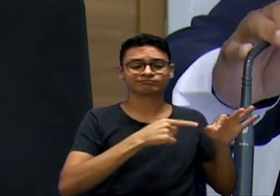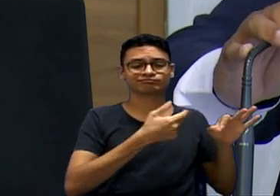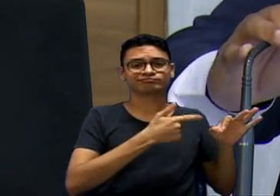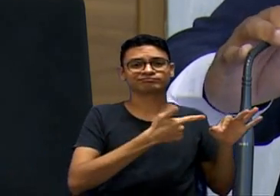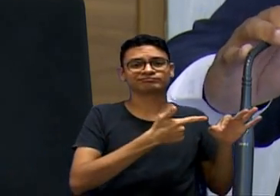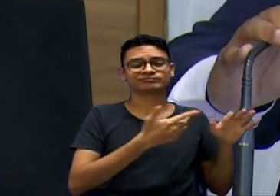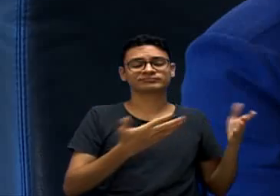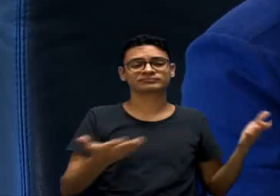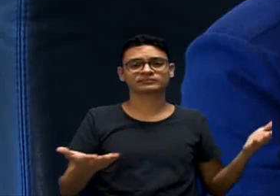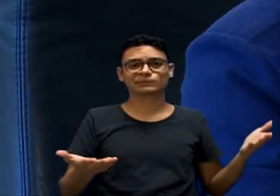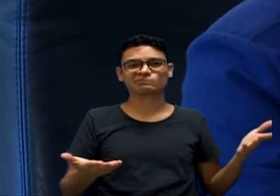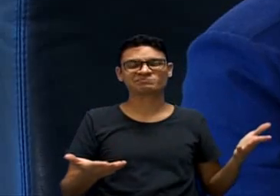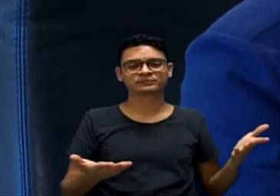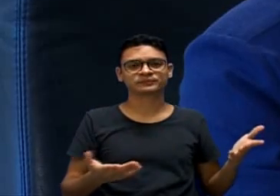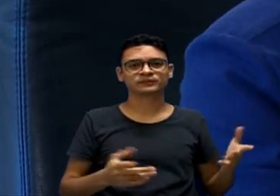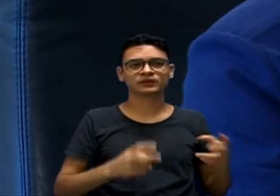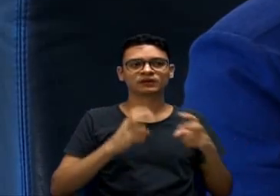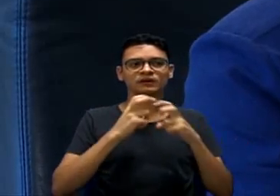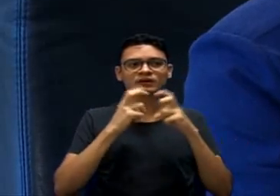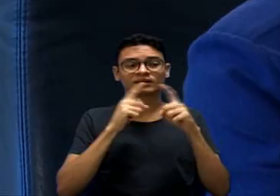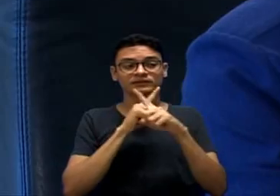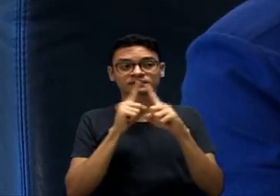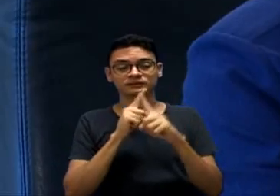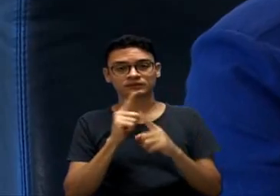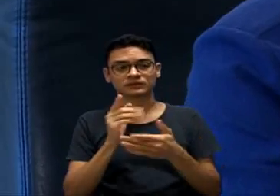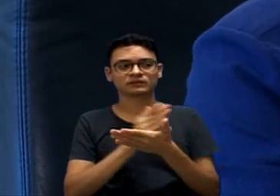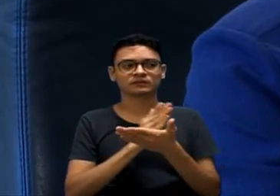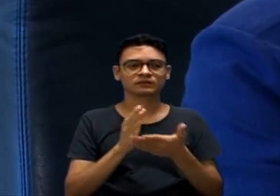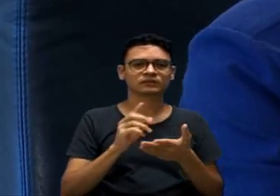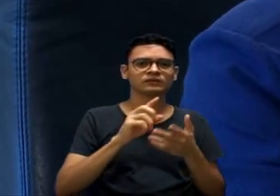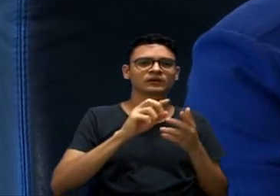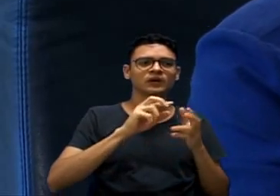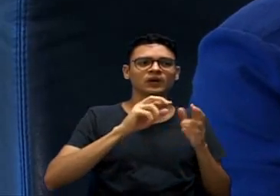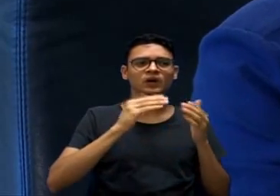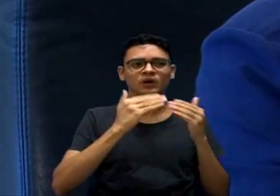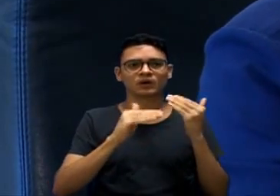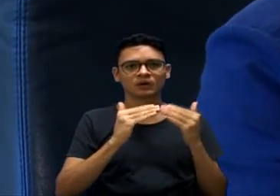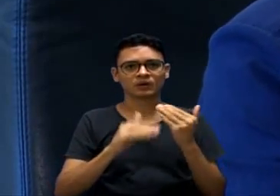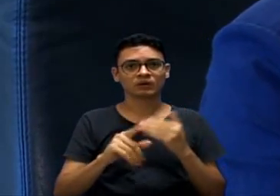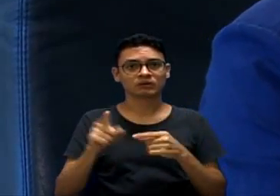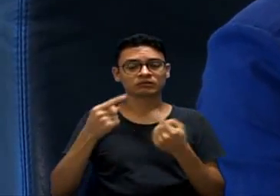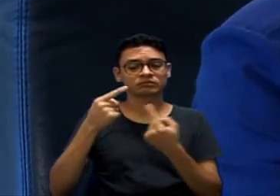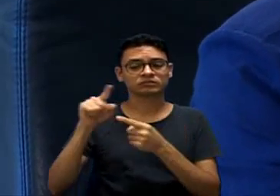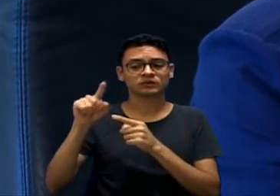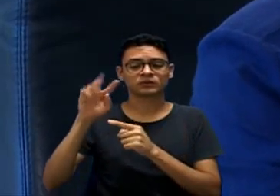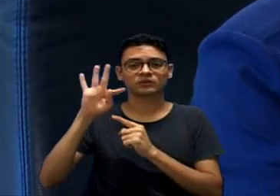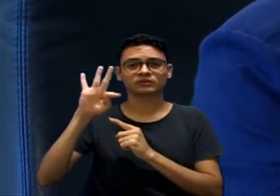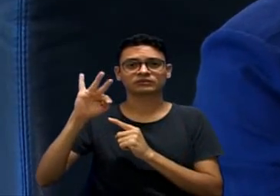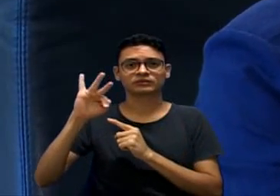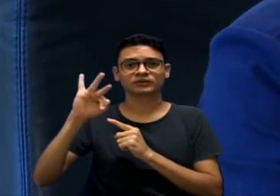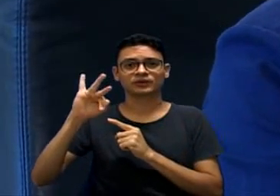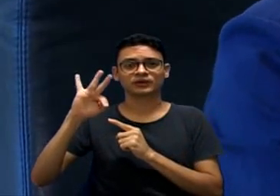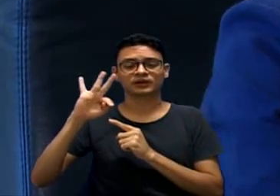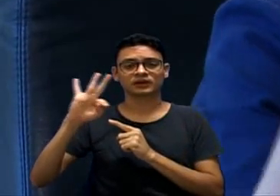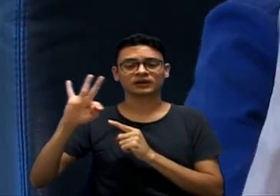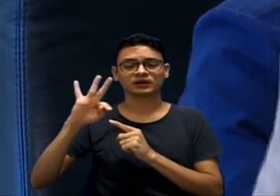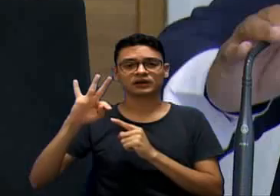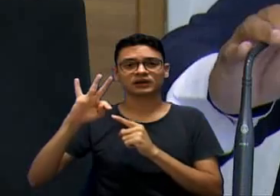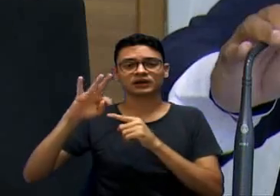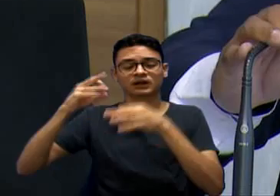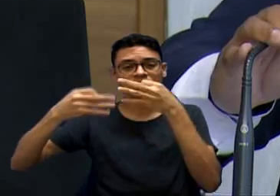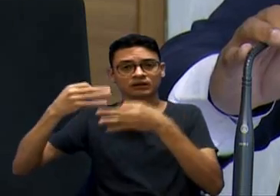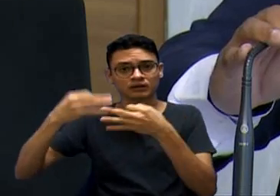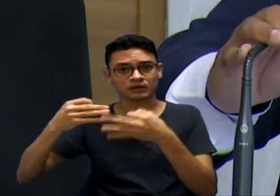Só uma constatação, alguma reclamação, algum parecer, alguma coisa contrária, reclamar ao Tribunal de Contas, que não fui eu que fiz o parecer. Eu sei que é